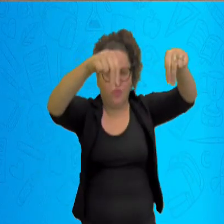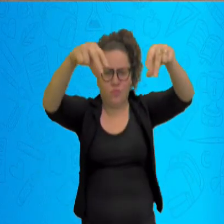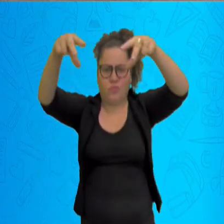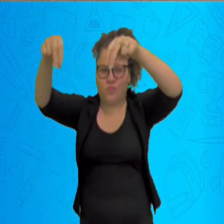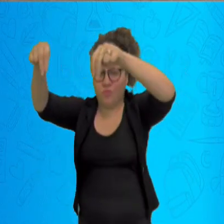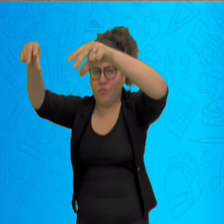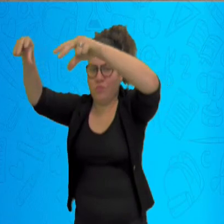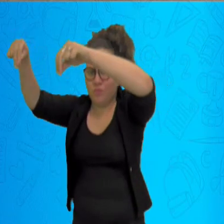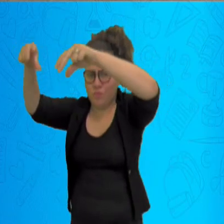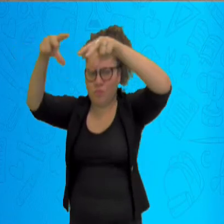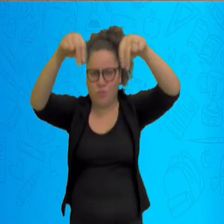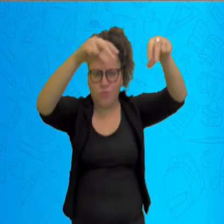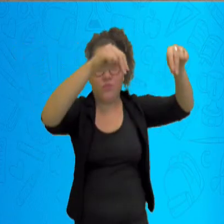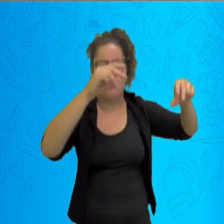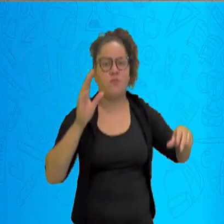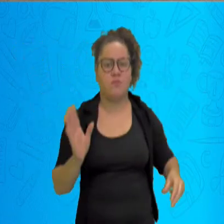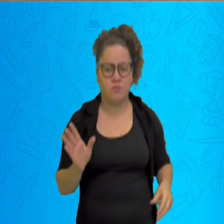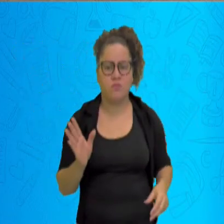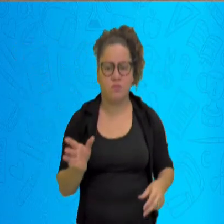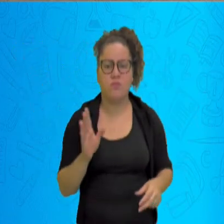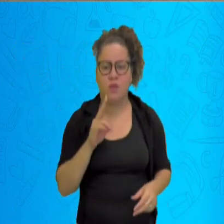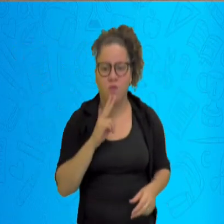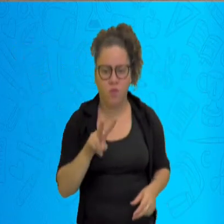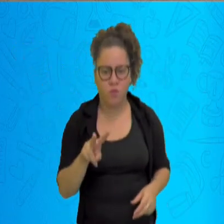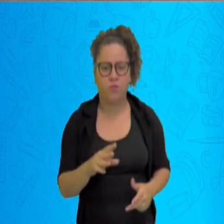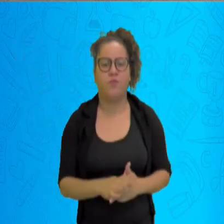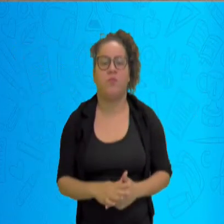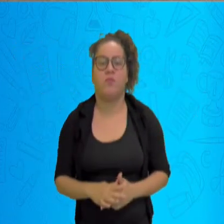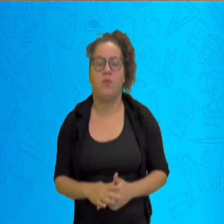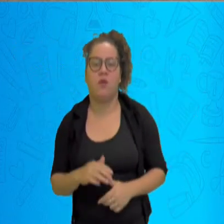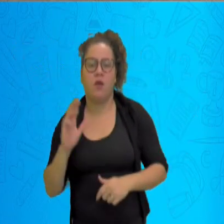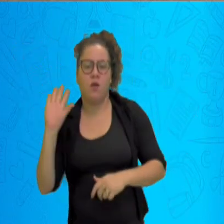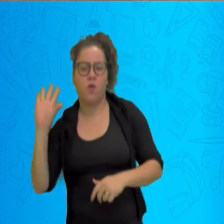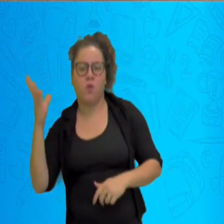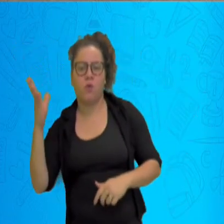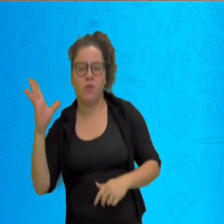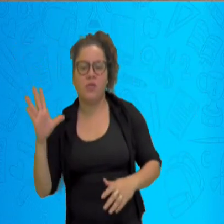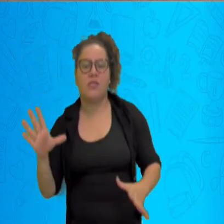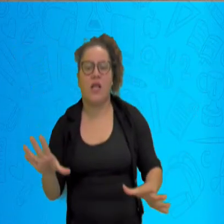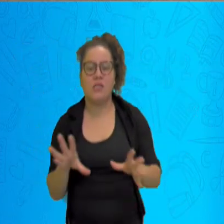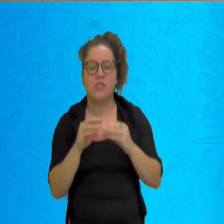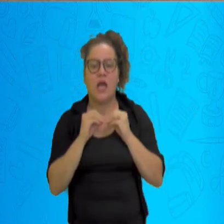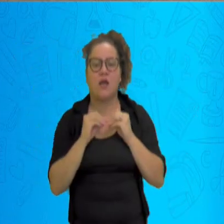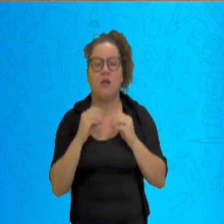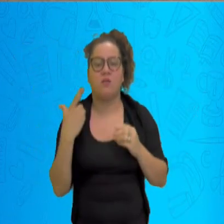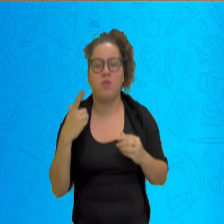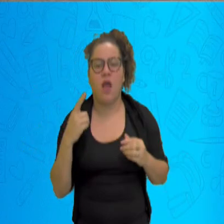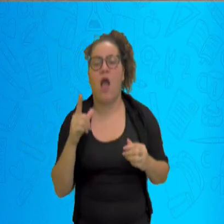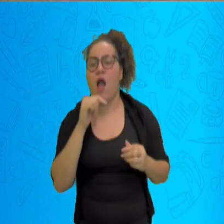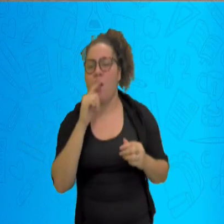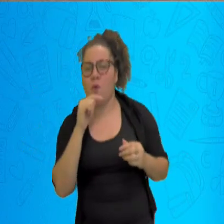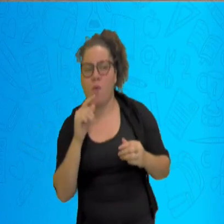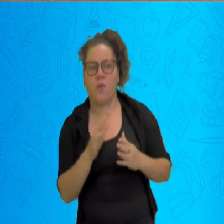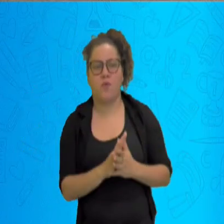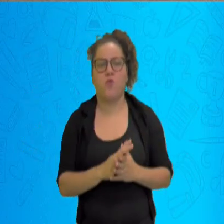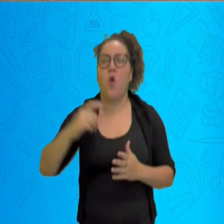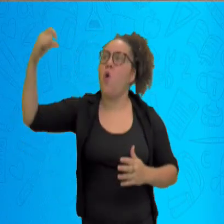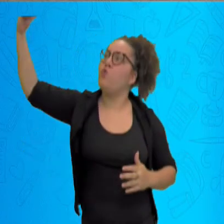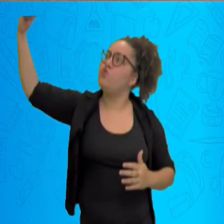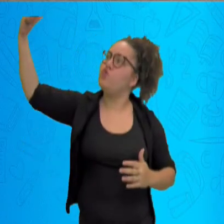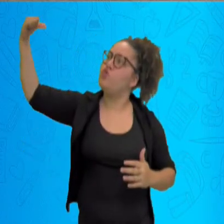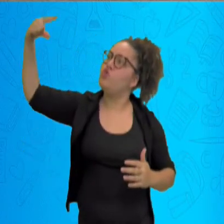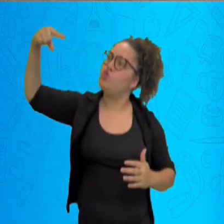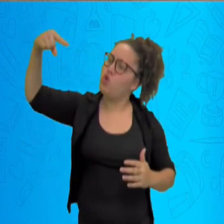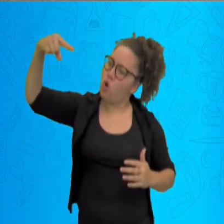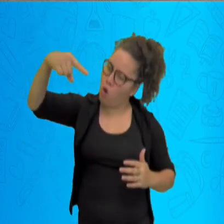A roupa vai passar pelo processo de secagem. O que o sol